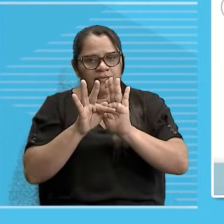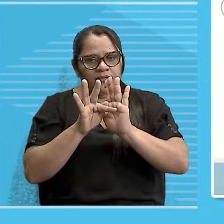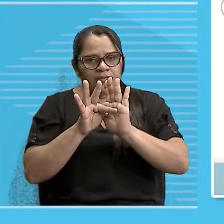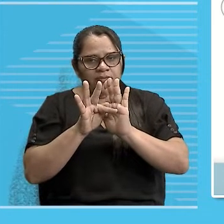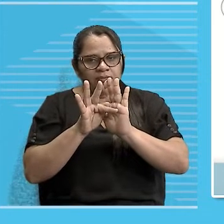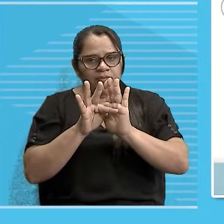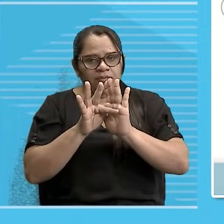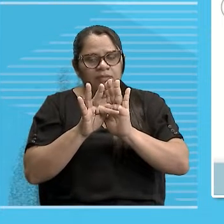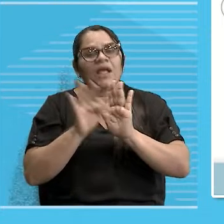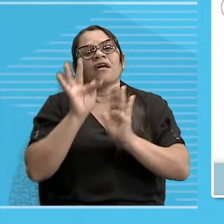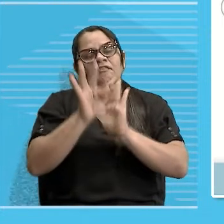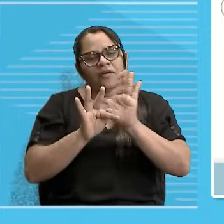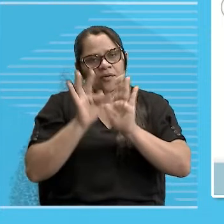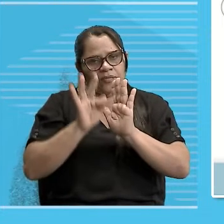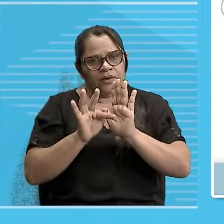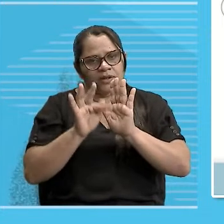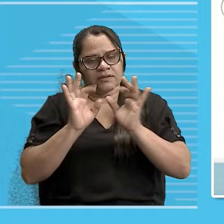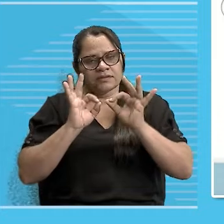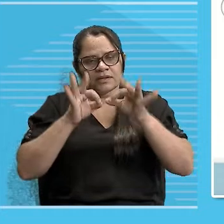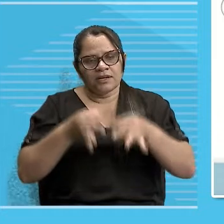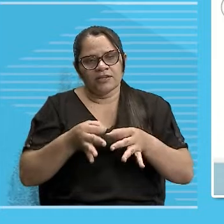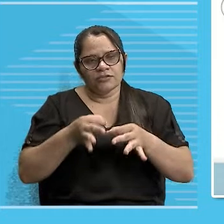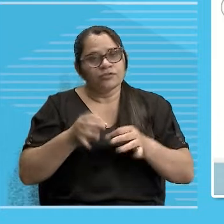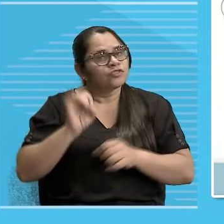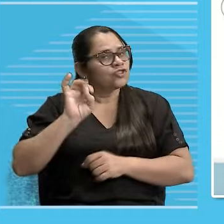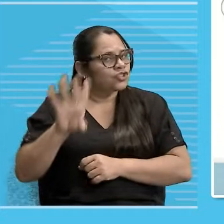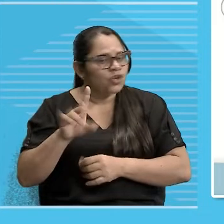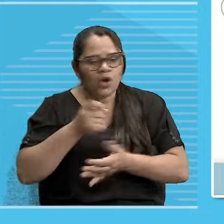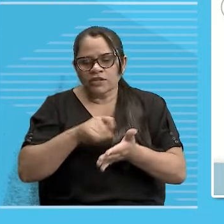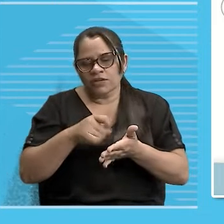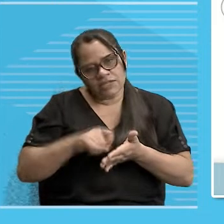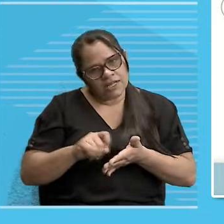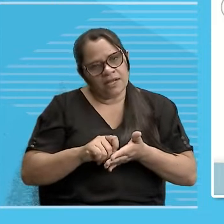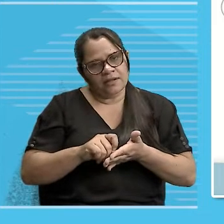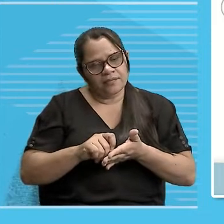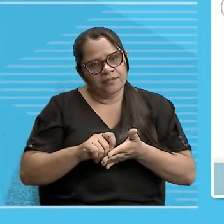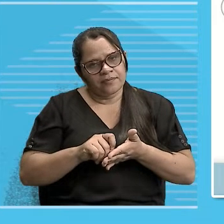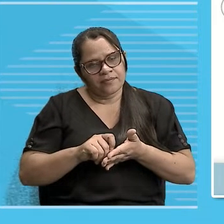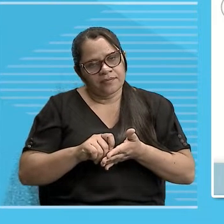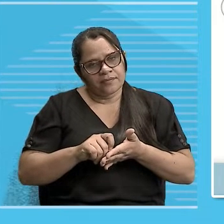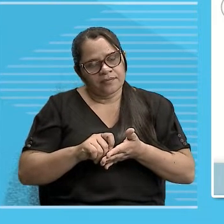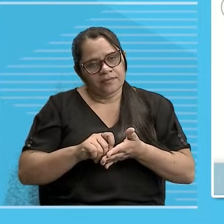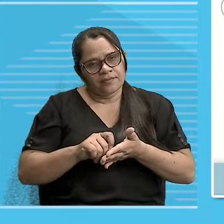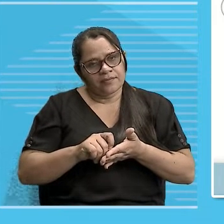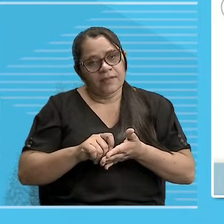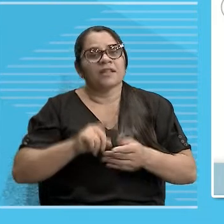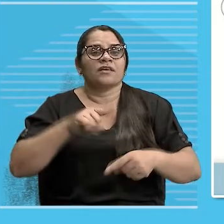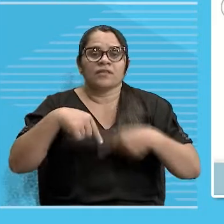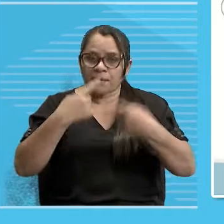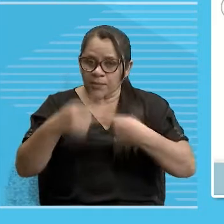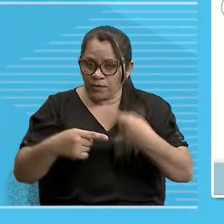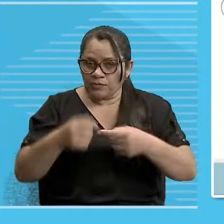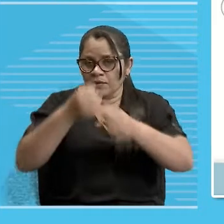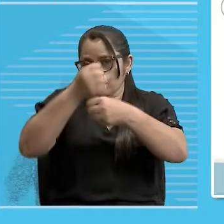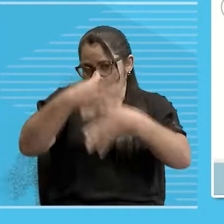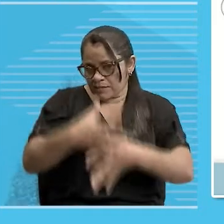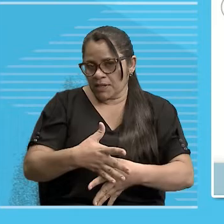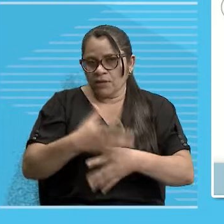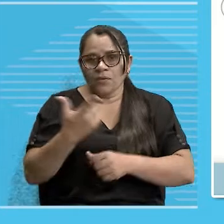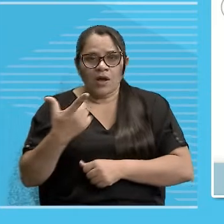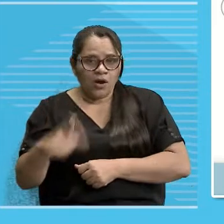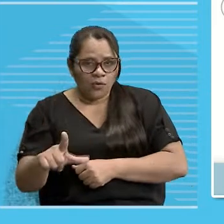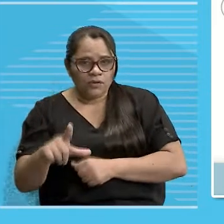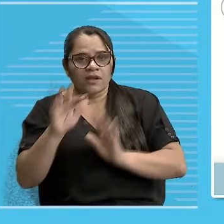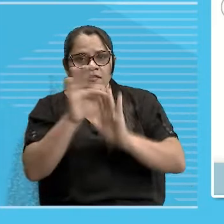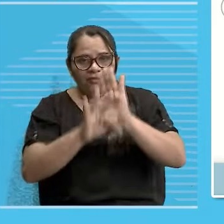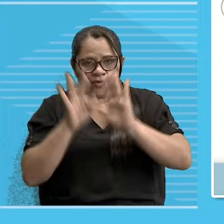está no quadradinho amarelo. Precisa anotar só isso. E aí a gente passa para a próxima expressão, tá?